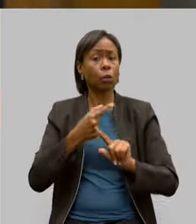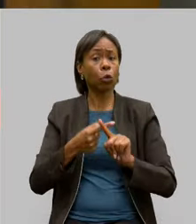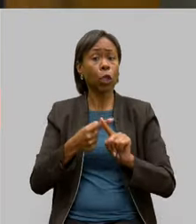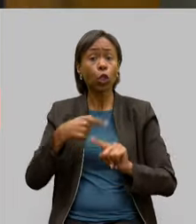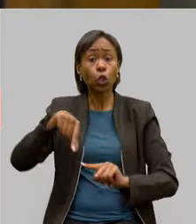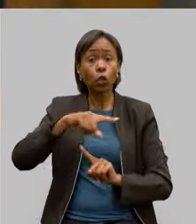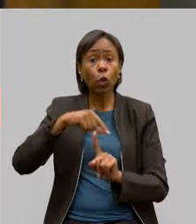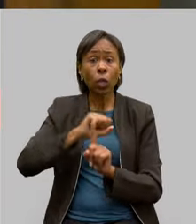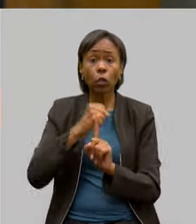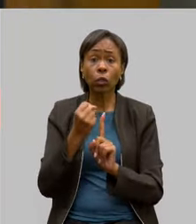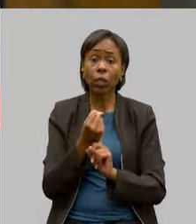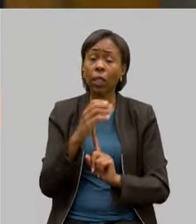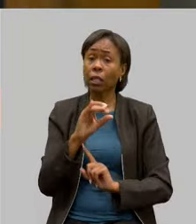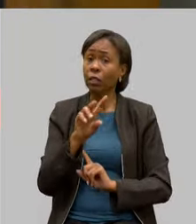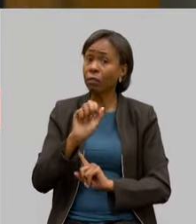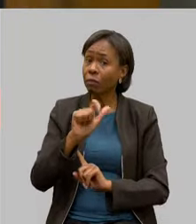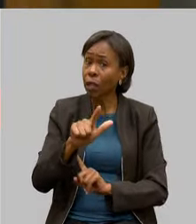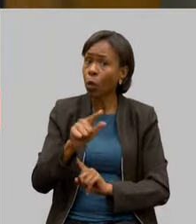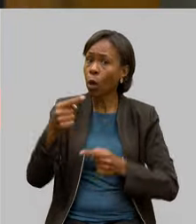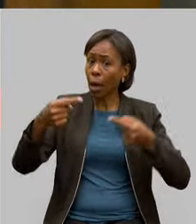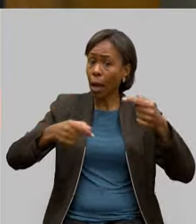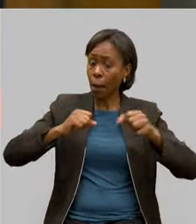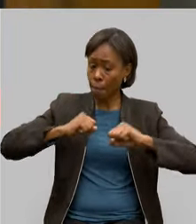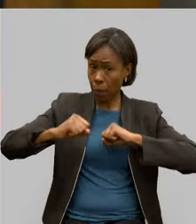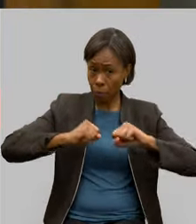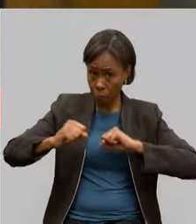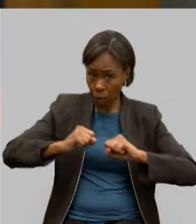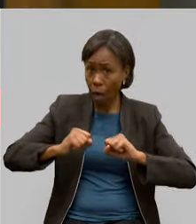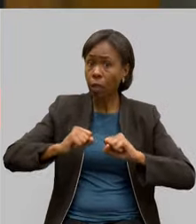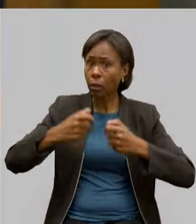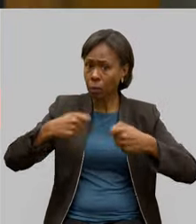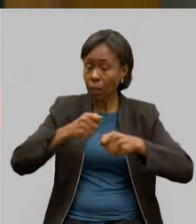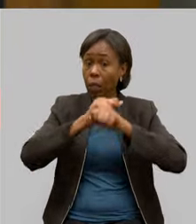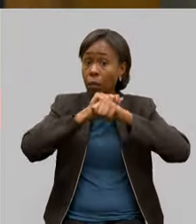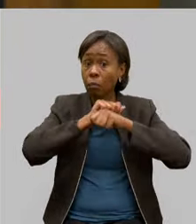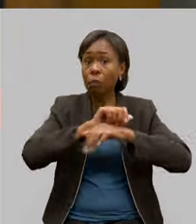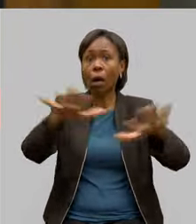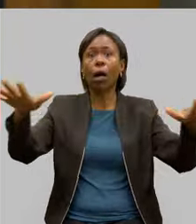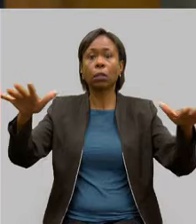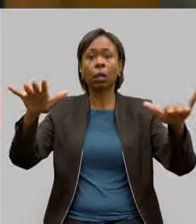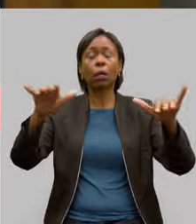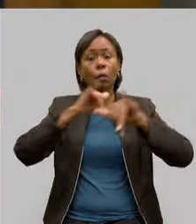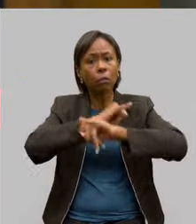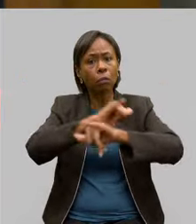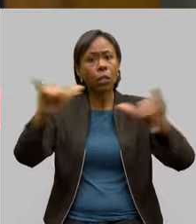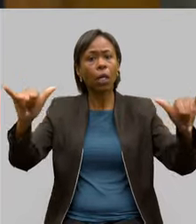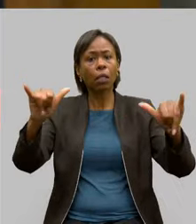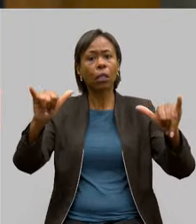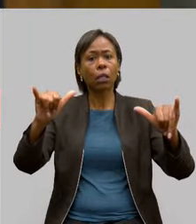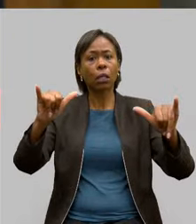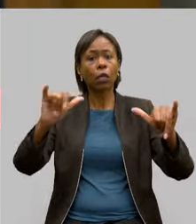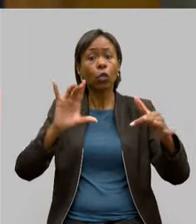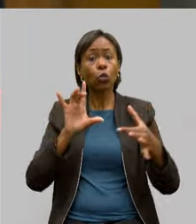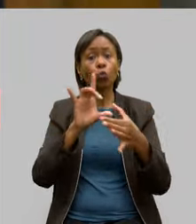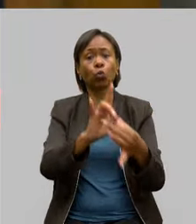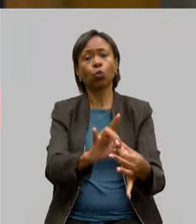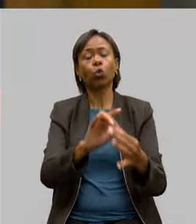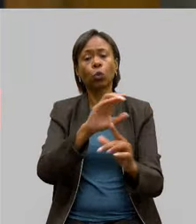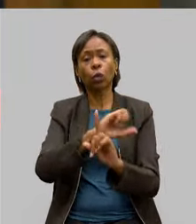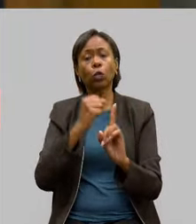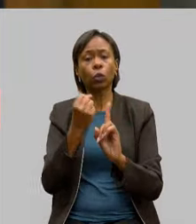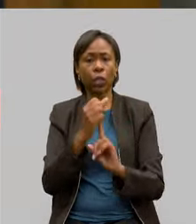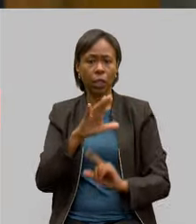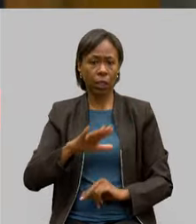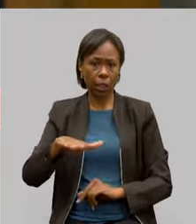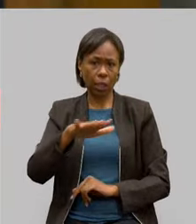civil que esse debate seja feito amplamente e envolvendo Essa sociedade civil para